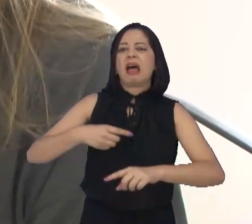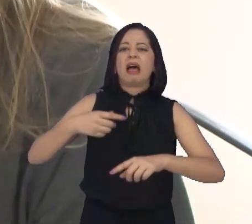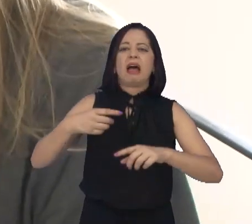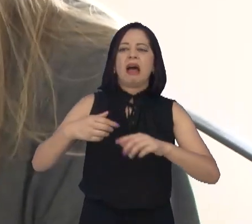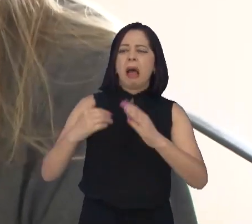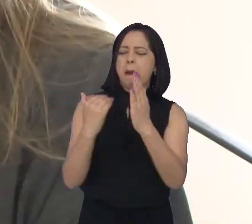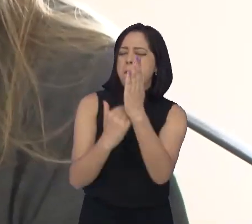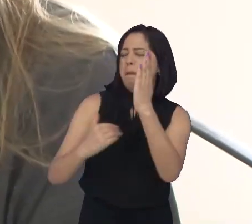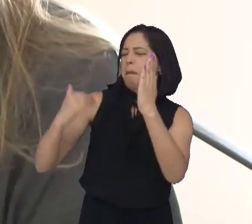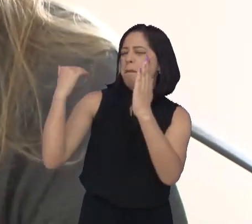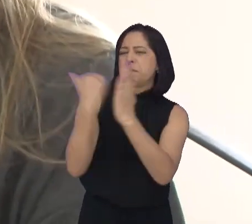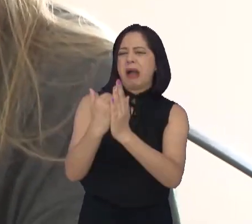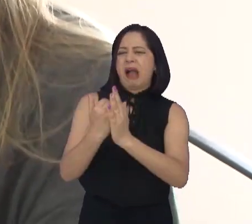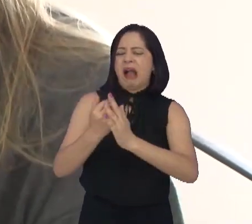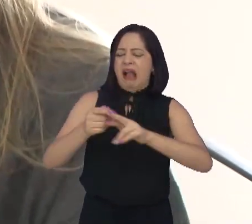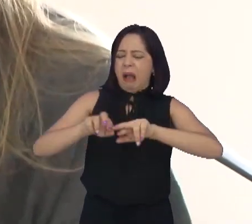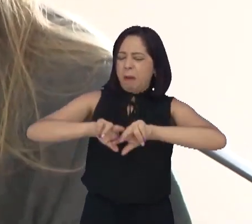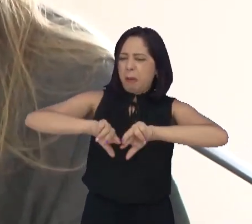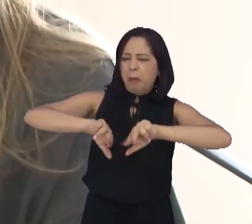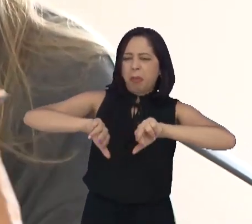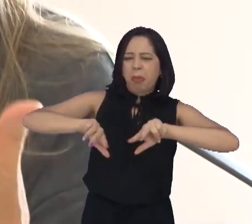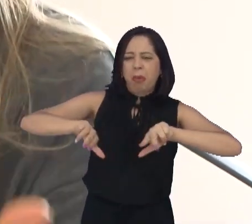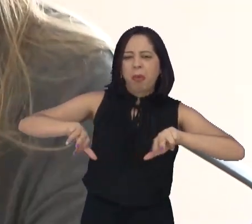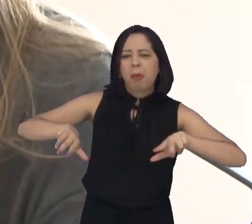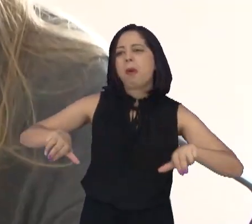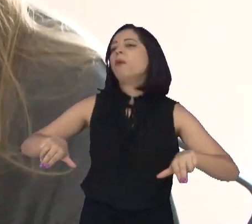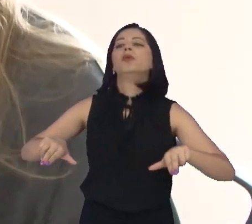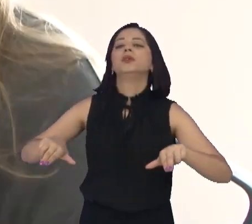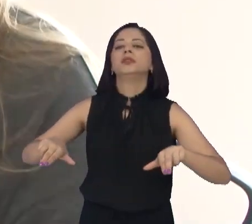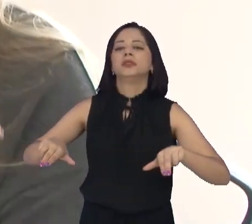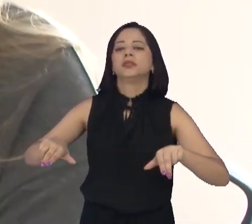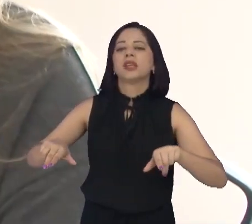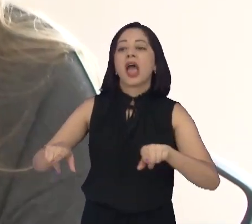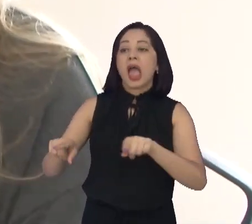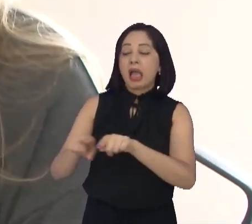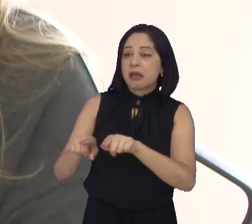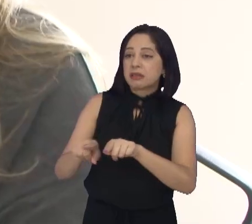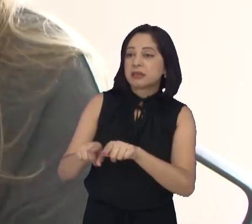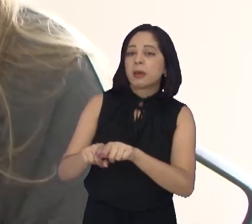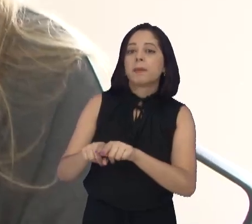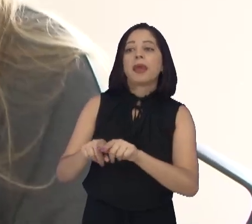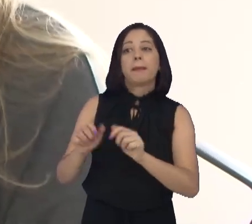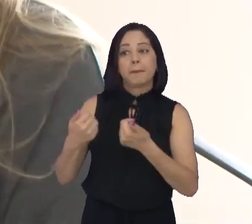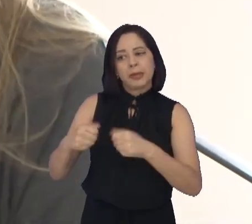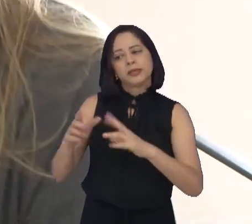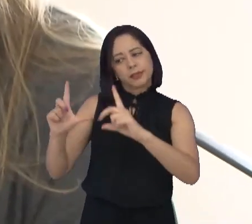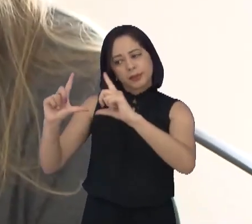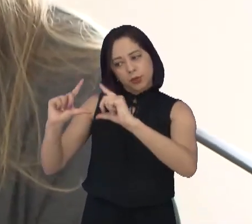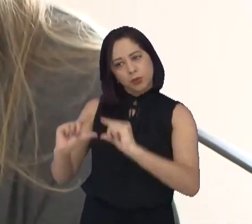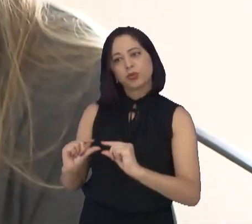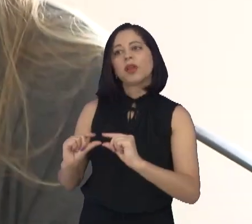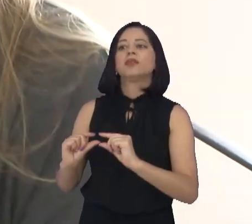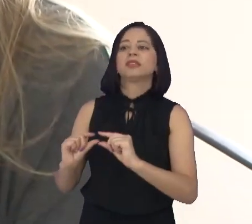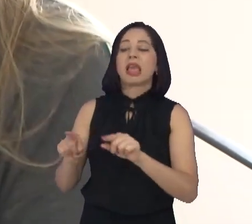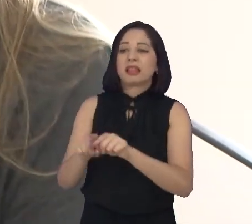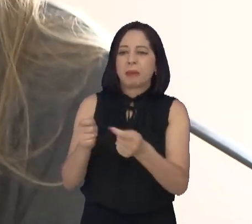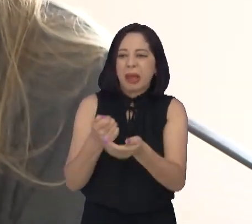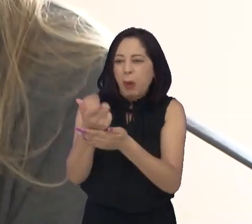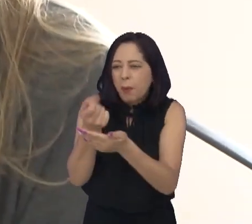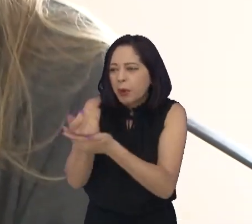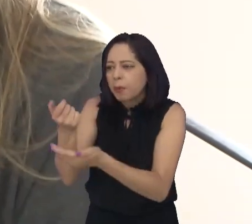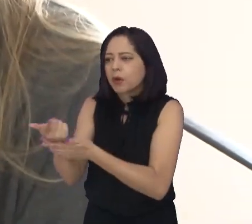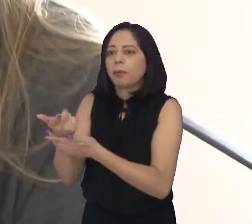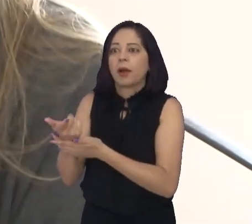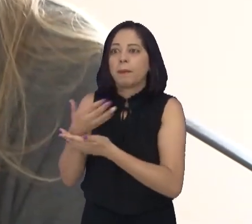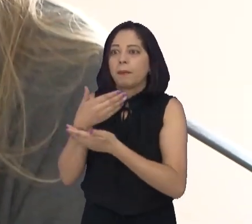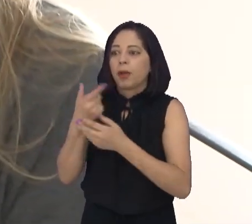começar com esse movimento de você cortar ou pelo menos reduzir o excesso do consumo material, mas tem